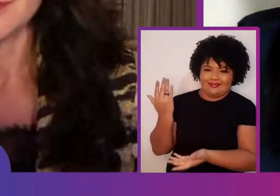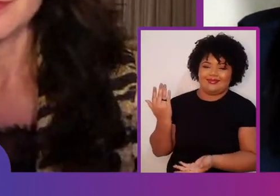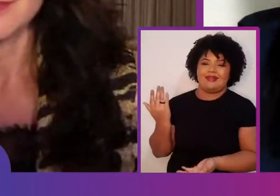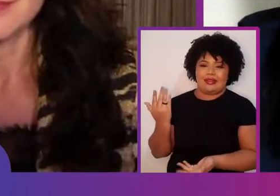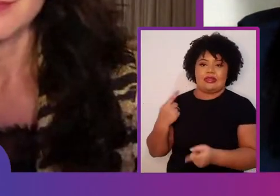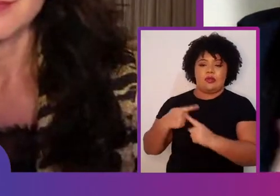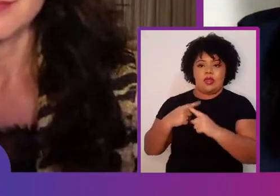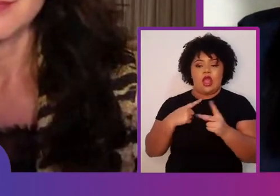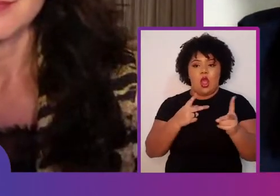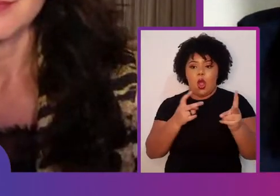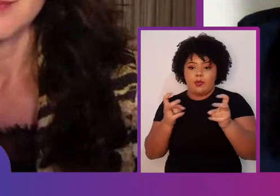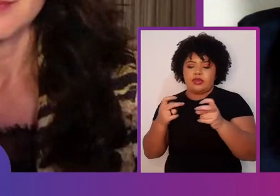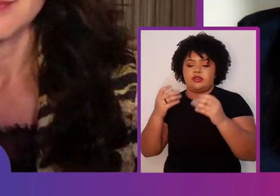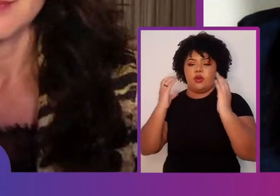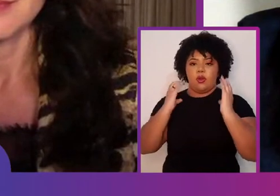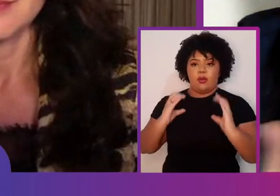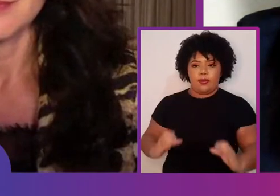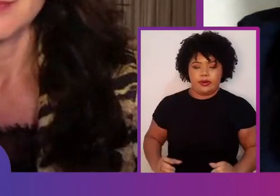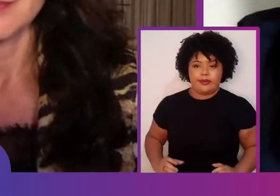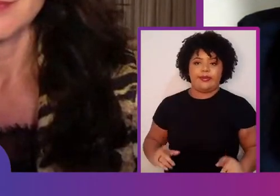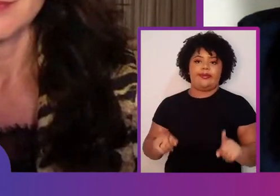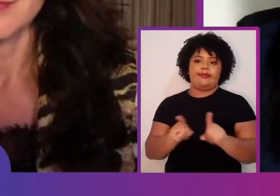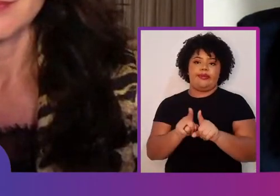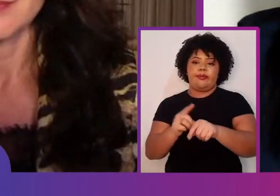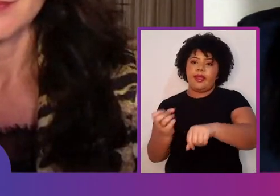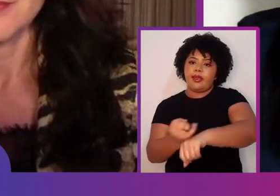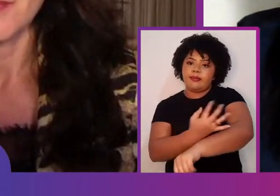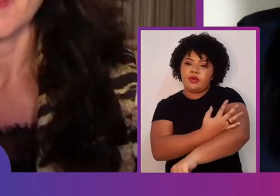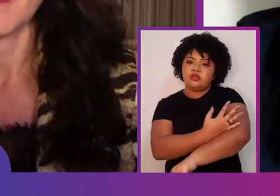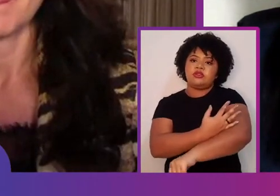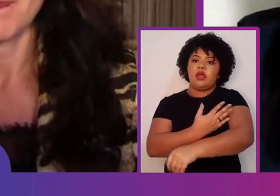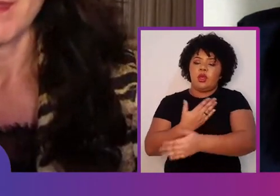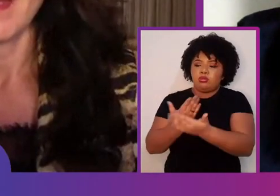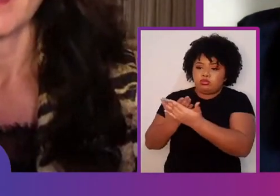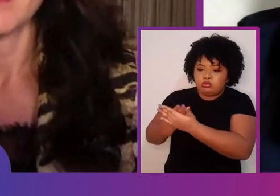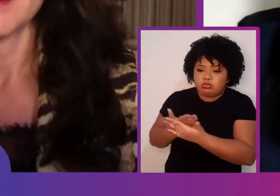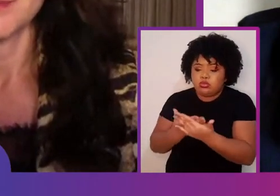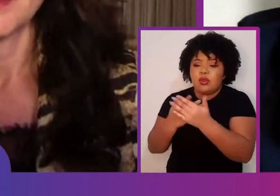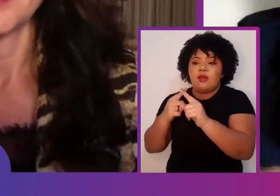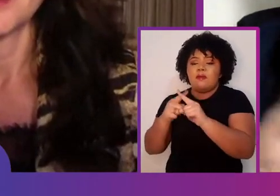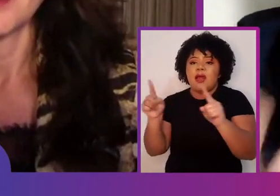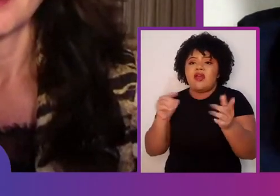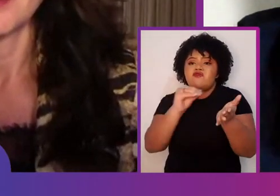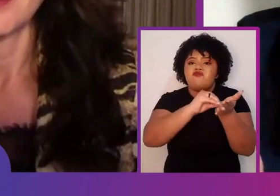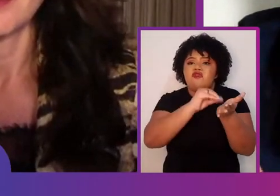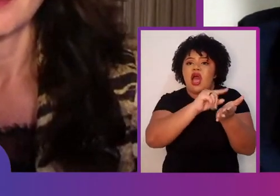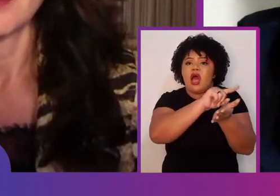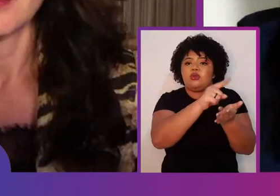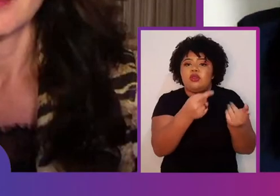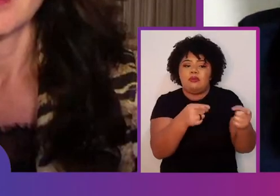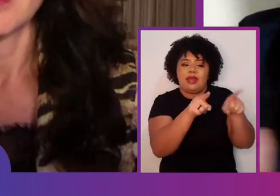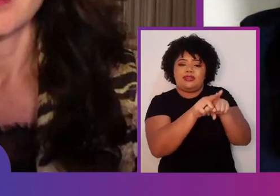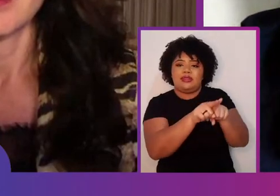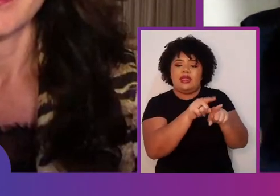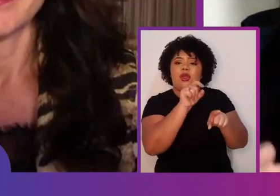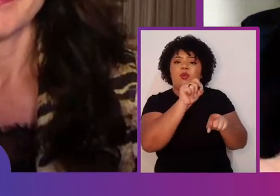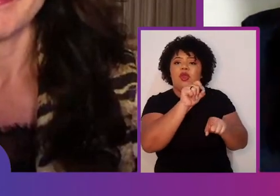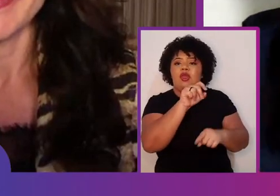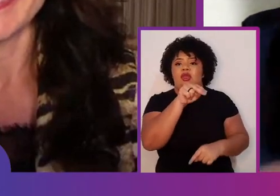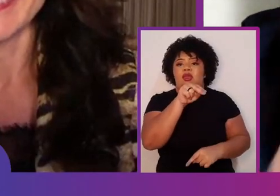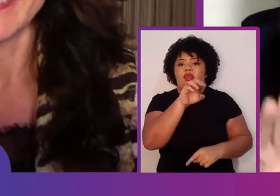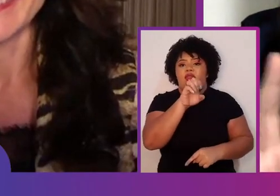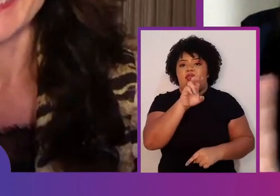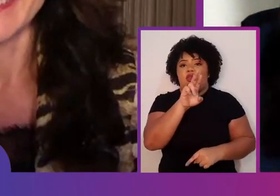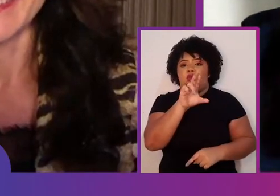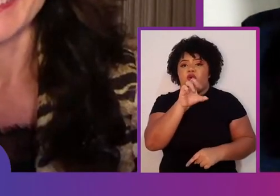de emoção, que foi construída sem a neurociência. A neurociência é como se, sabe, quando a festa já está quase no final, a neurociência chega e